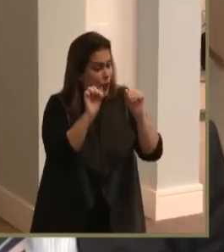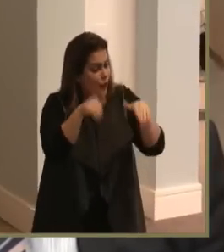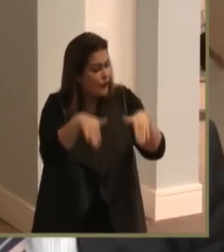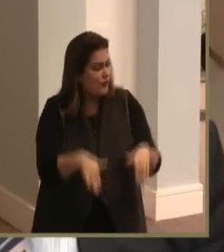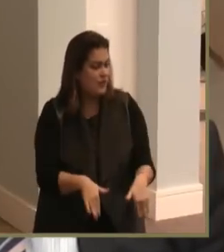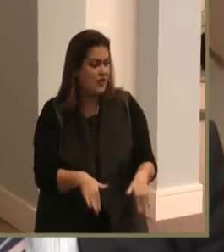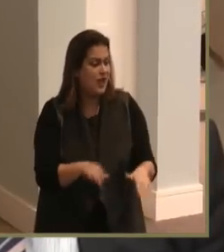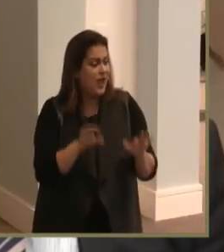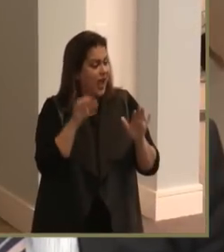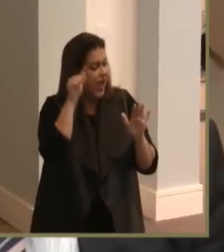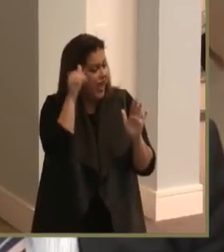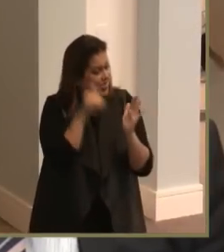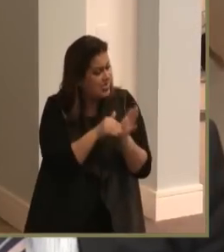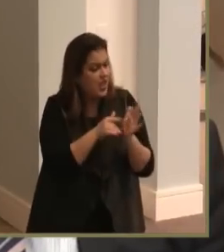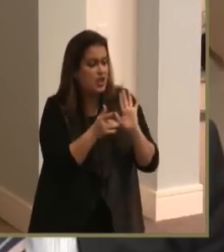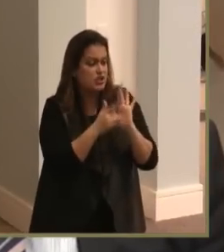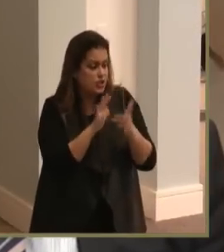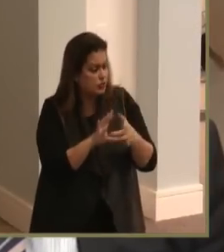fiquemos.